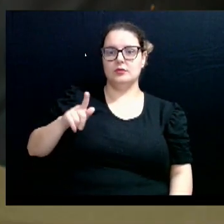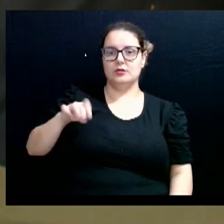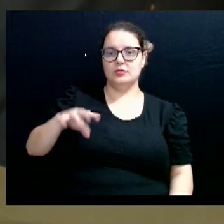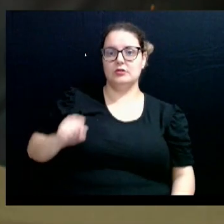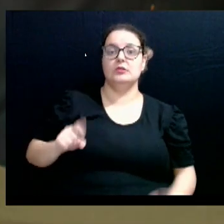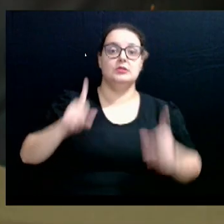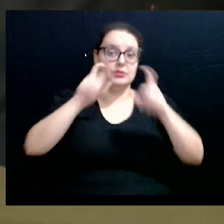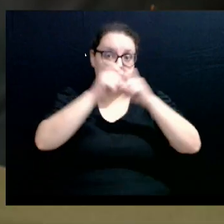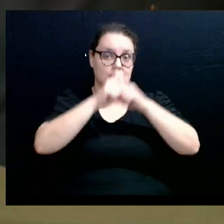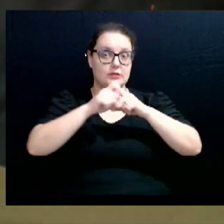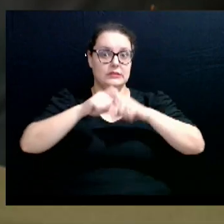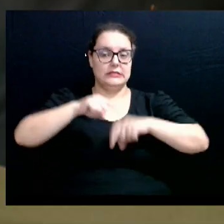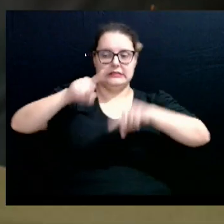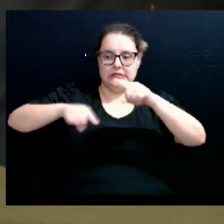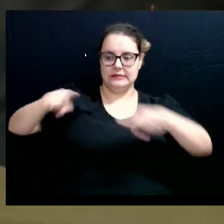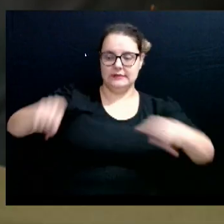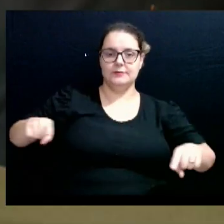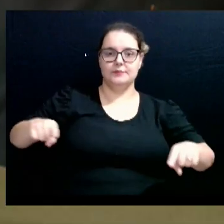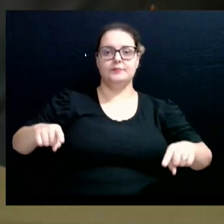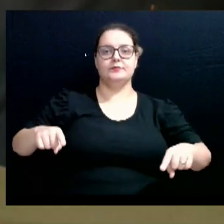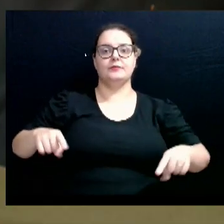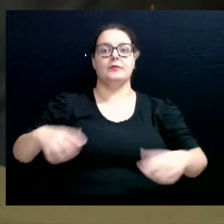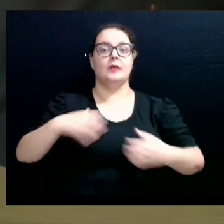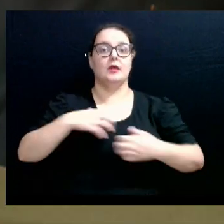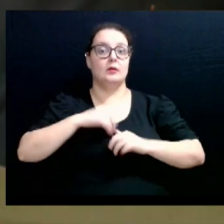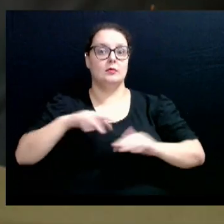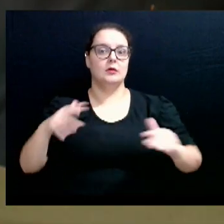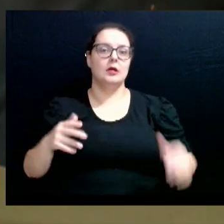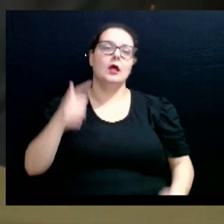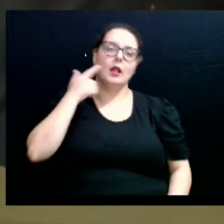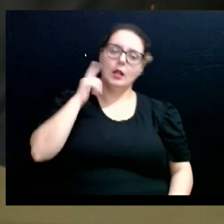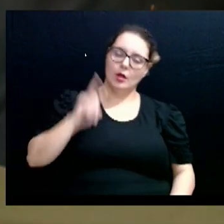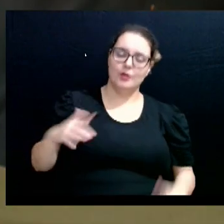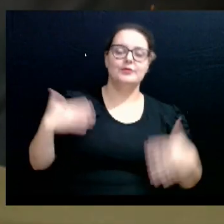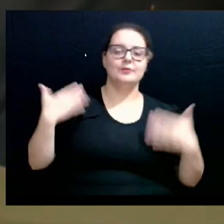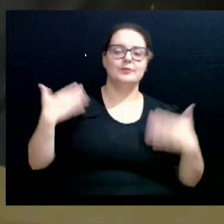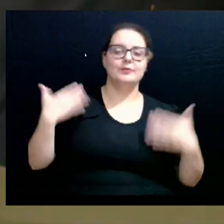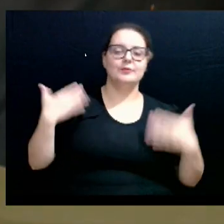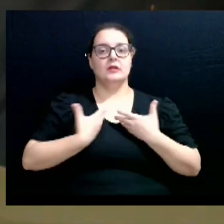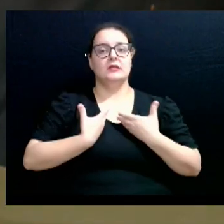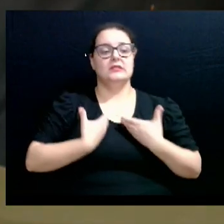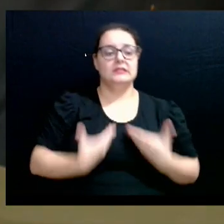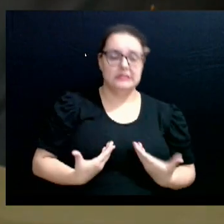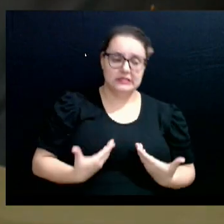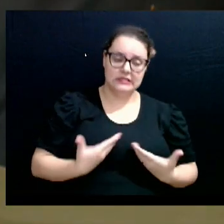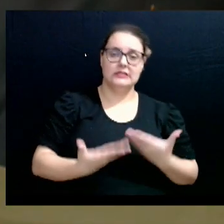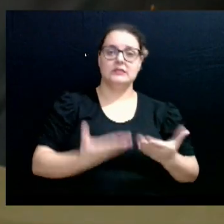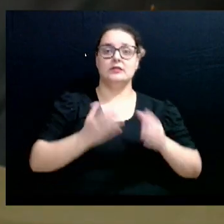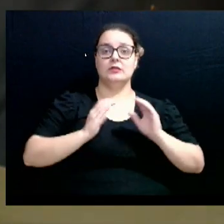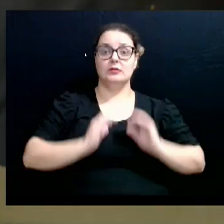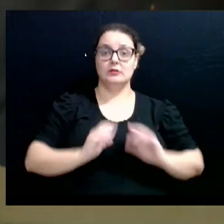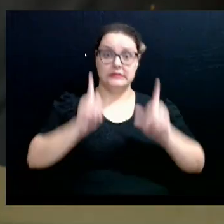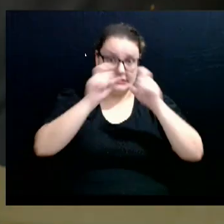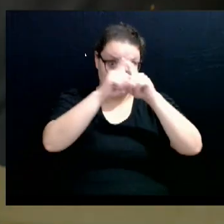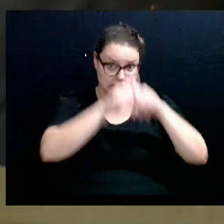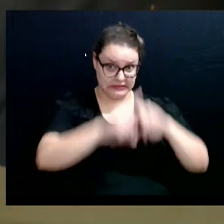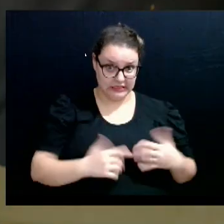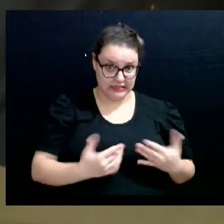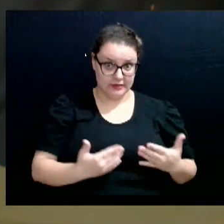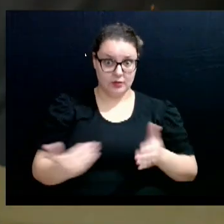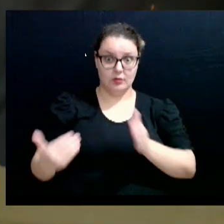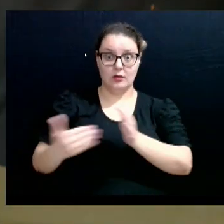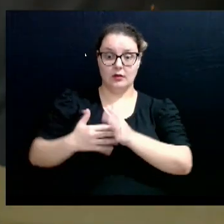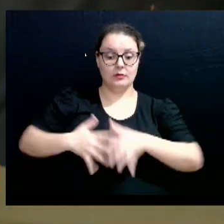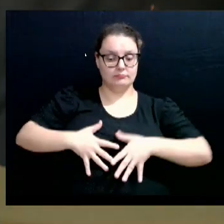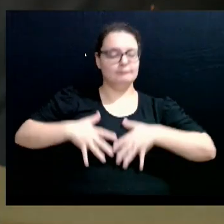de alegrias. Eles relatam desde a exaustão de lidar com comportamentos desafiadores, até o orgulho e